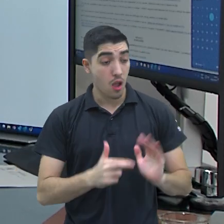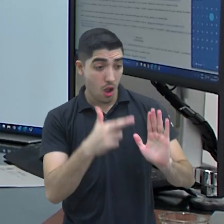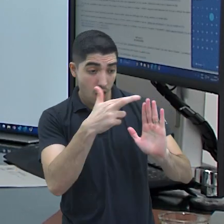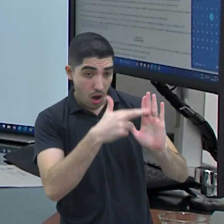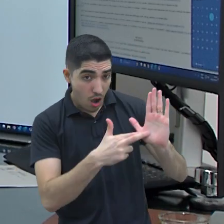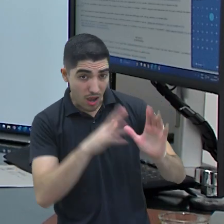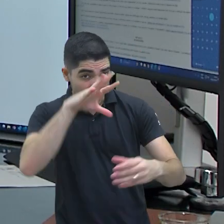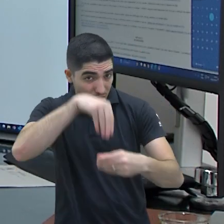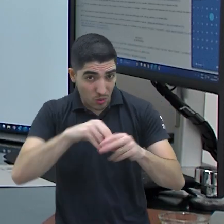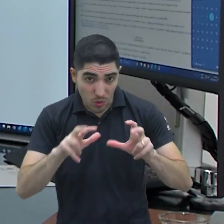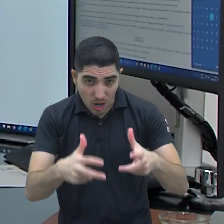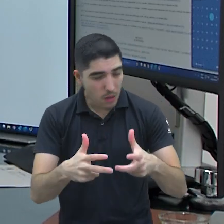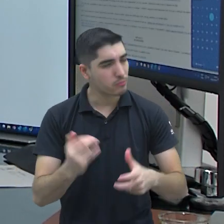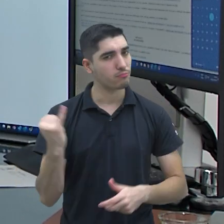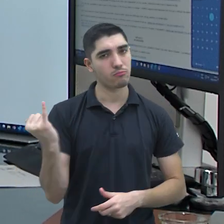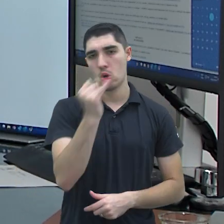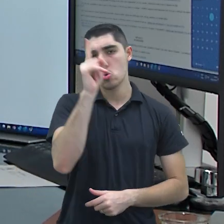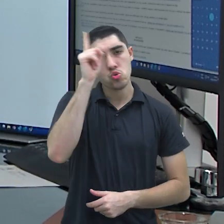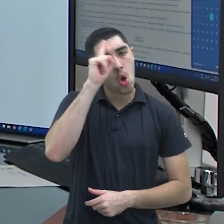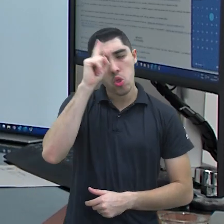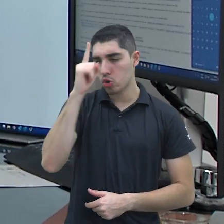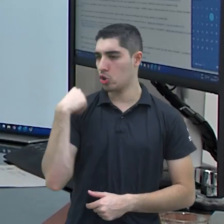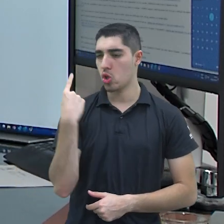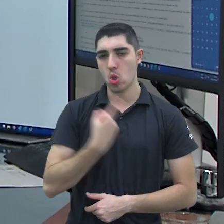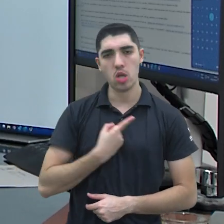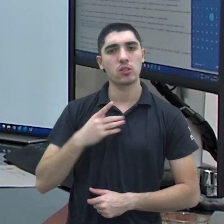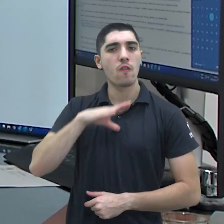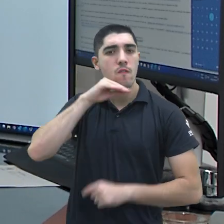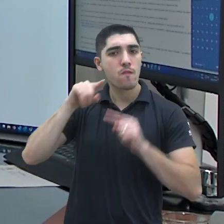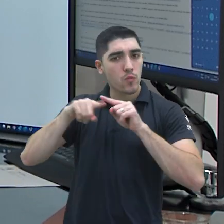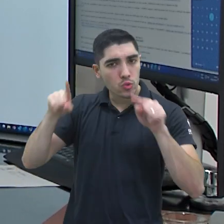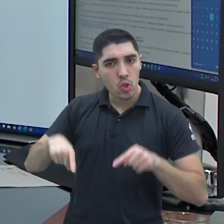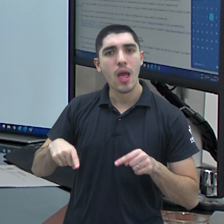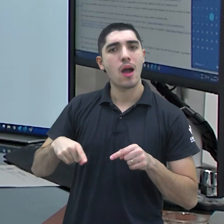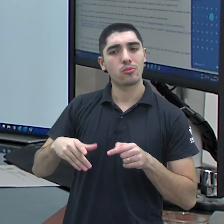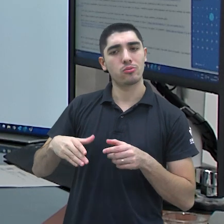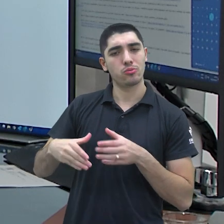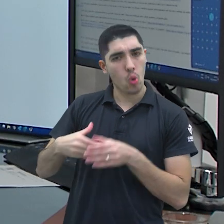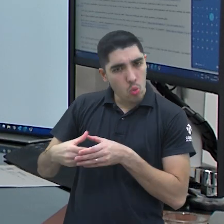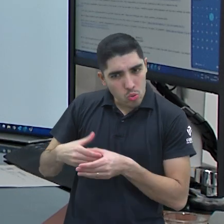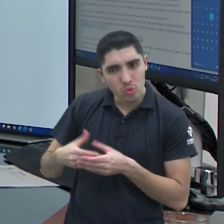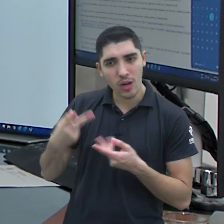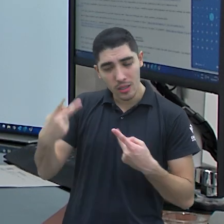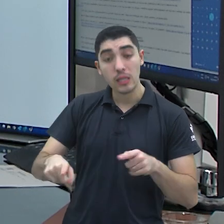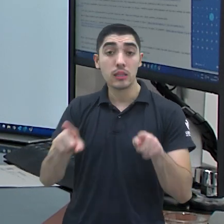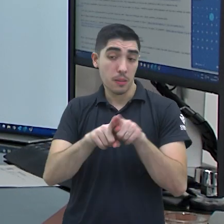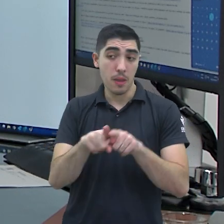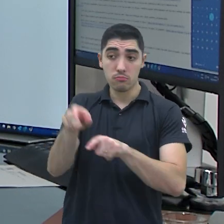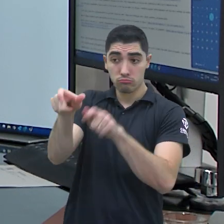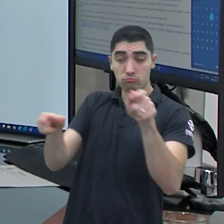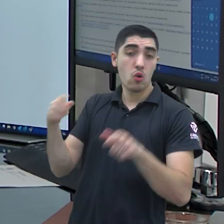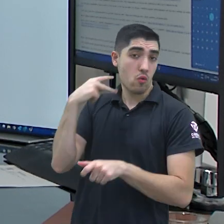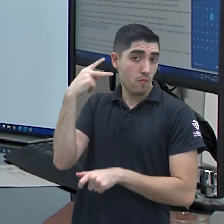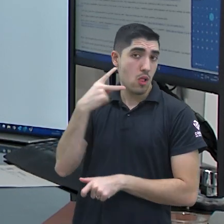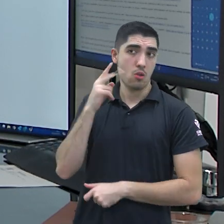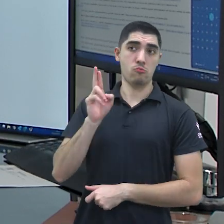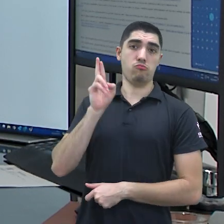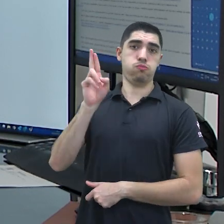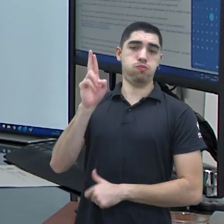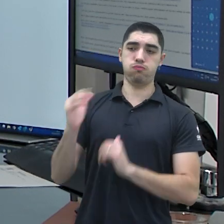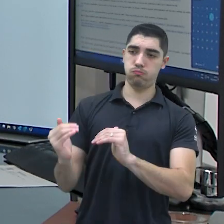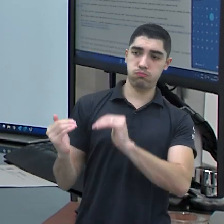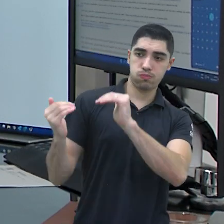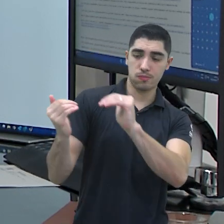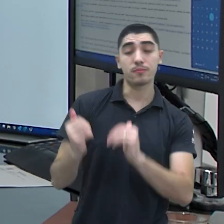da nossa atividade do dia a dia, de todos os servidores do Legislativo, assim como também dos vereadores, que são os mandatários, Então, toda vez que